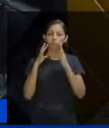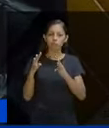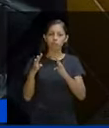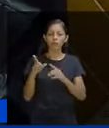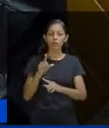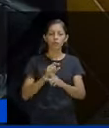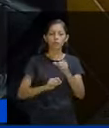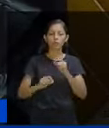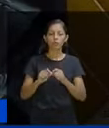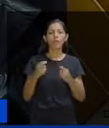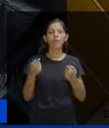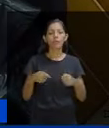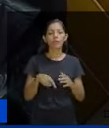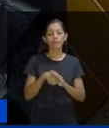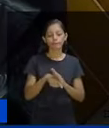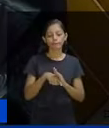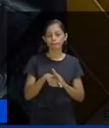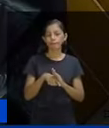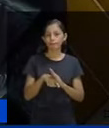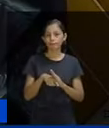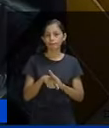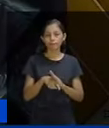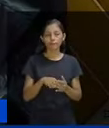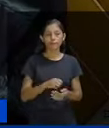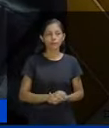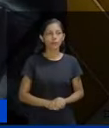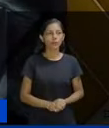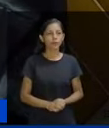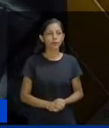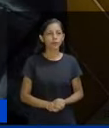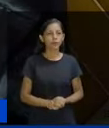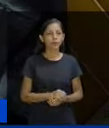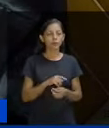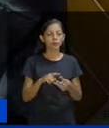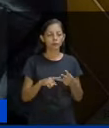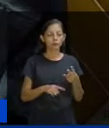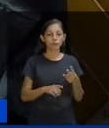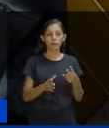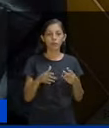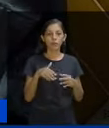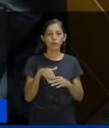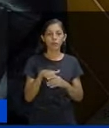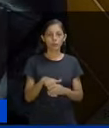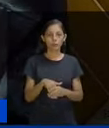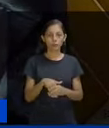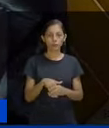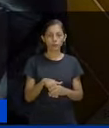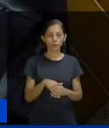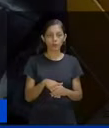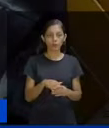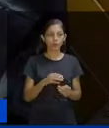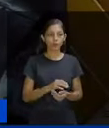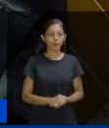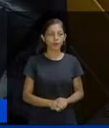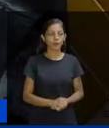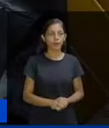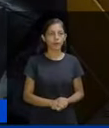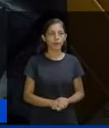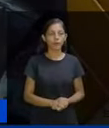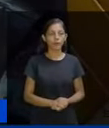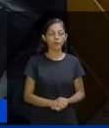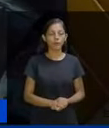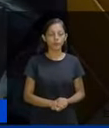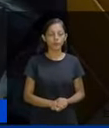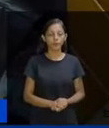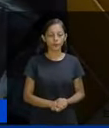voto proferido pelo eminente relator, desembargador Carmo Antônio, que foi acompanhado pelo juiz Anselmo Gonçalves.